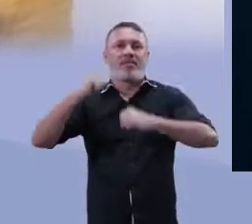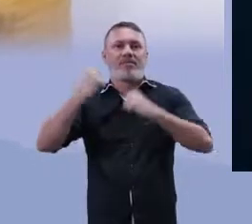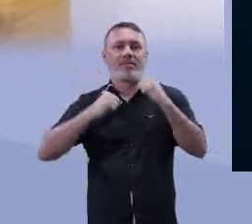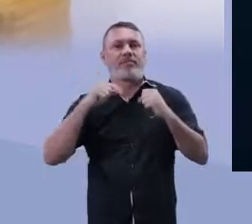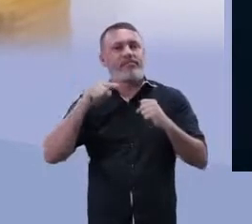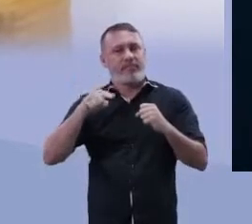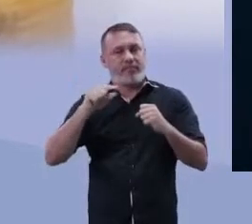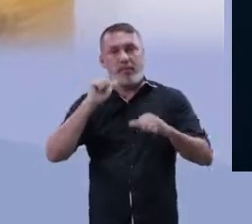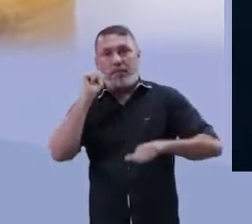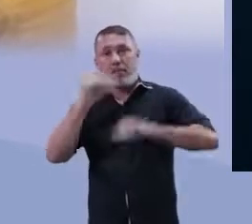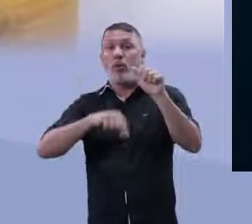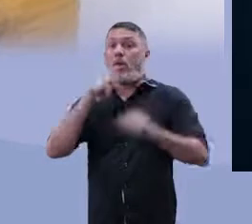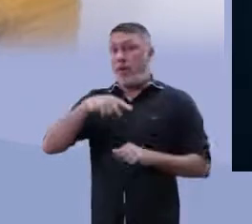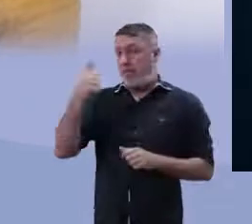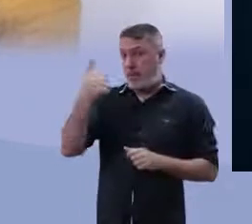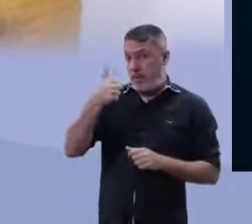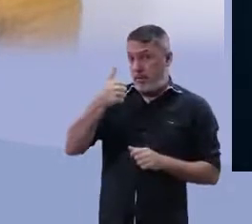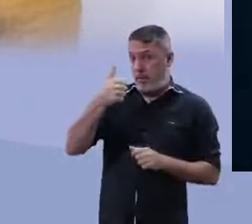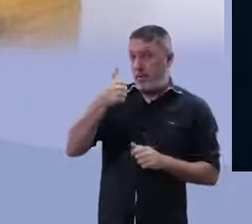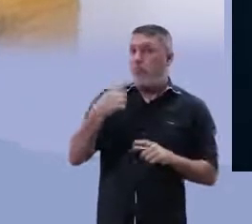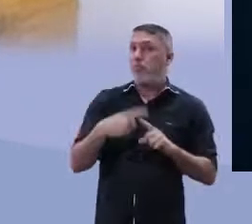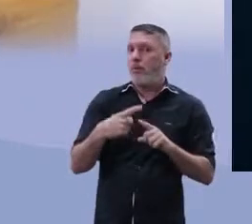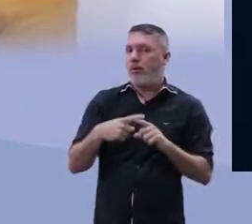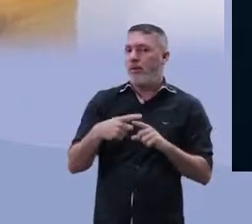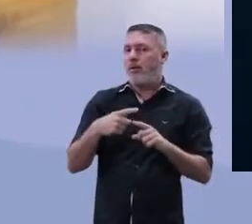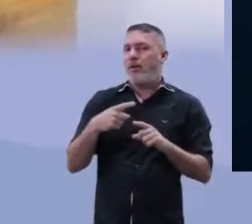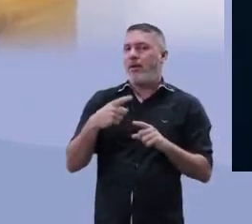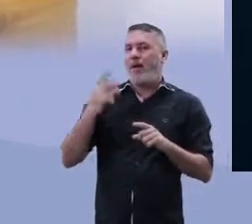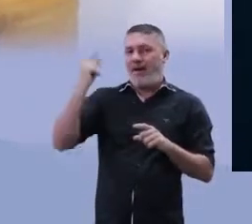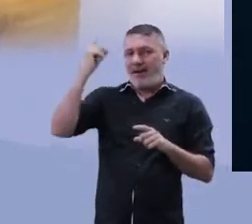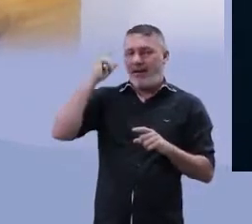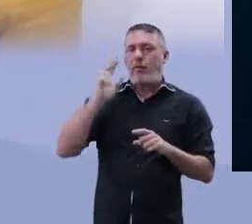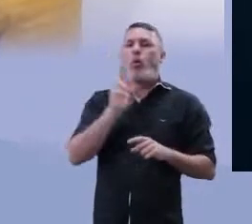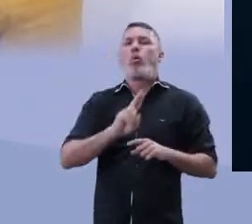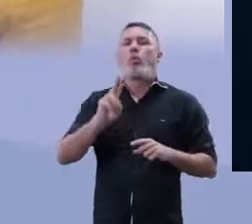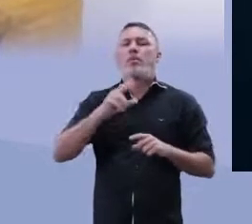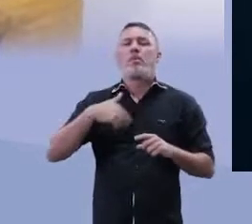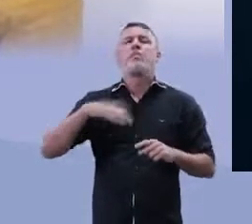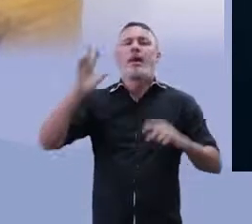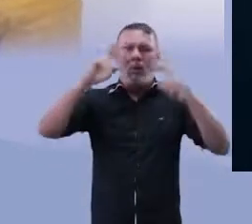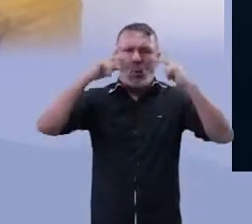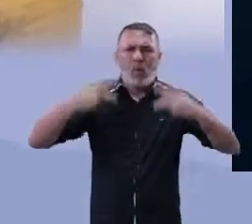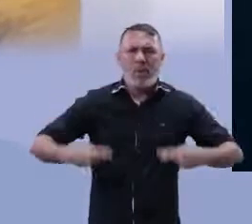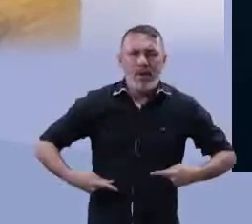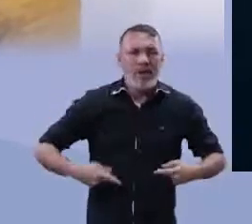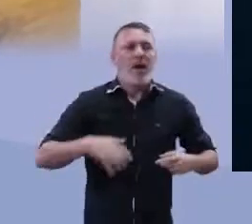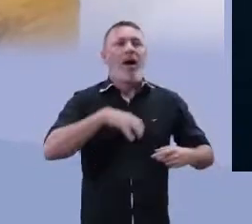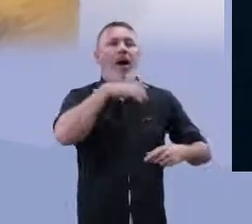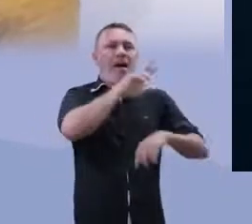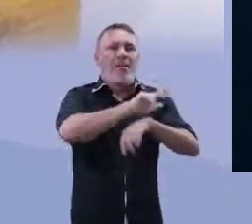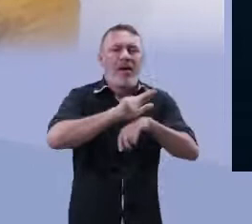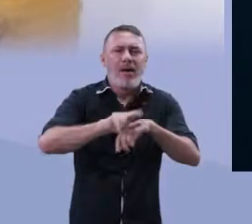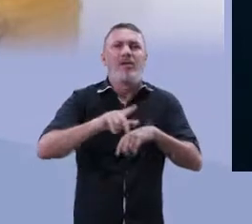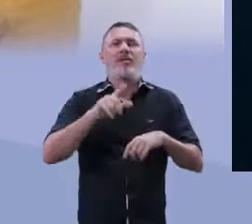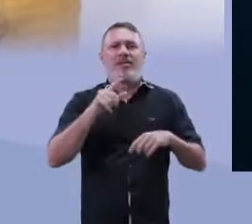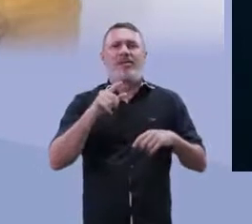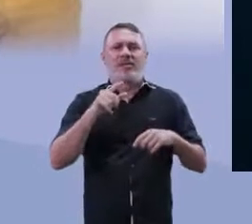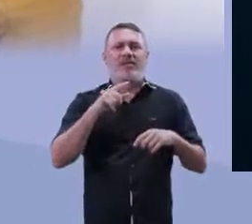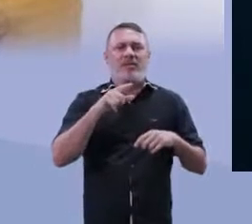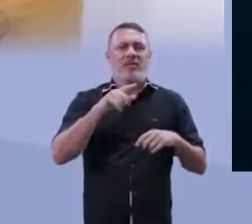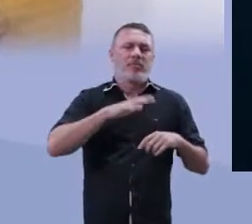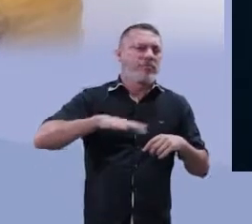produção industrial na primeira revolução. Pois, ao substituir a força humana e a força animal, a produtividade aumentou de